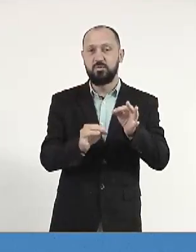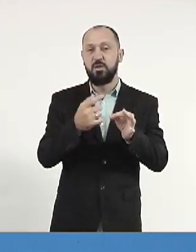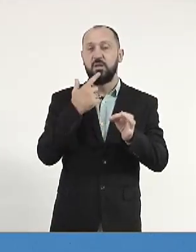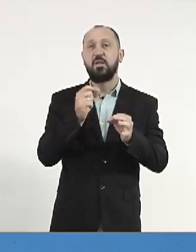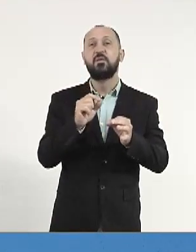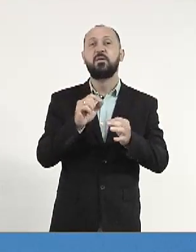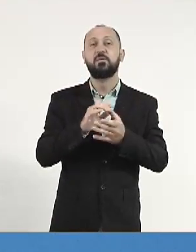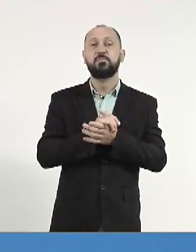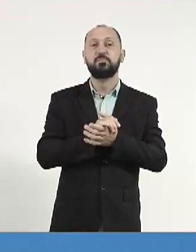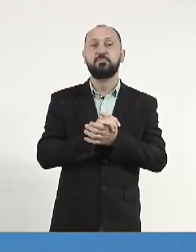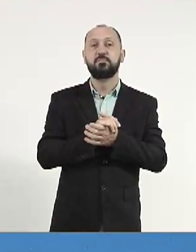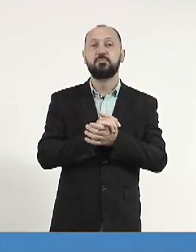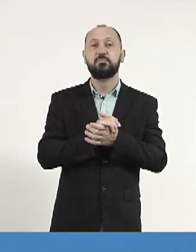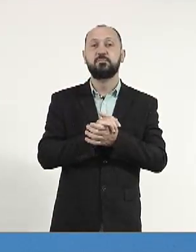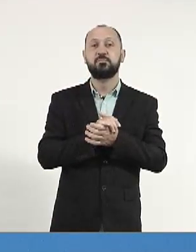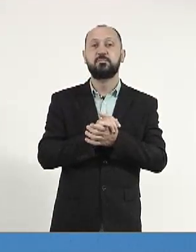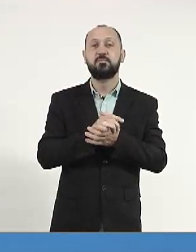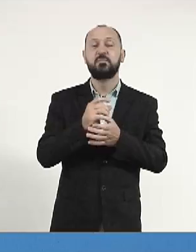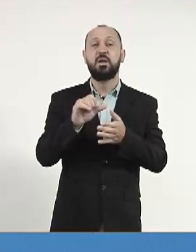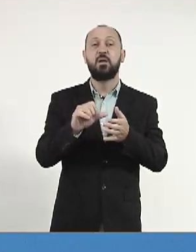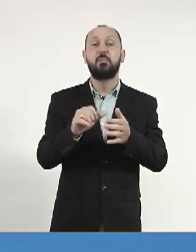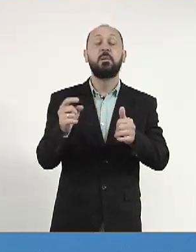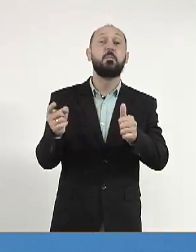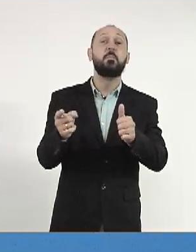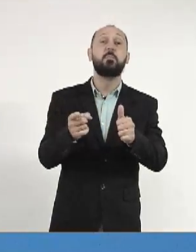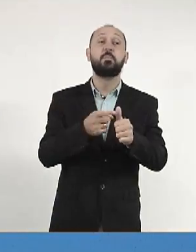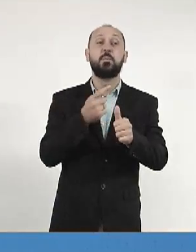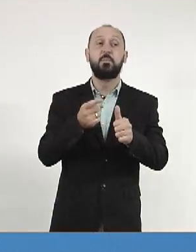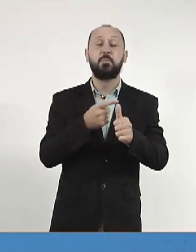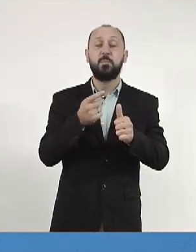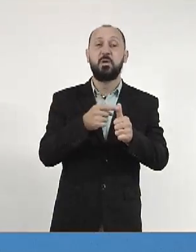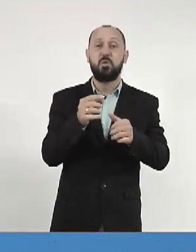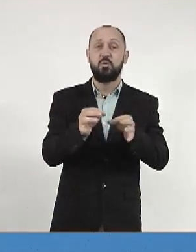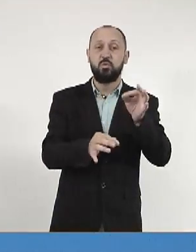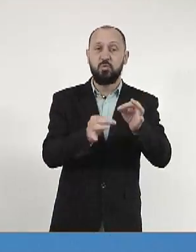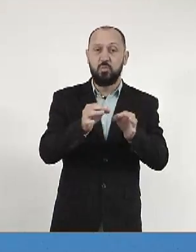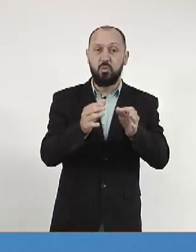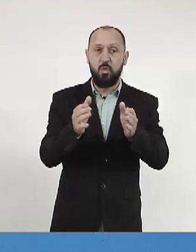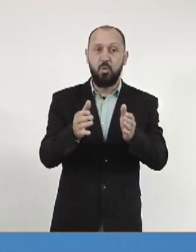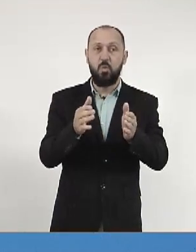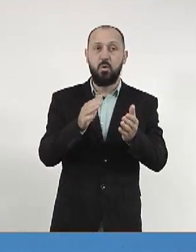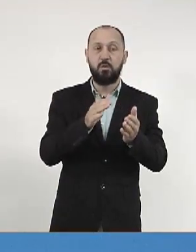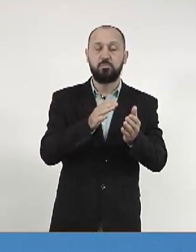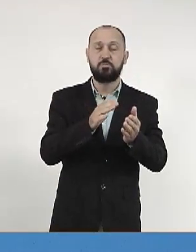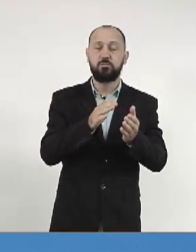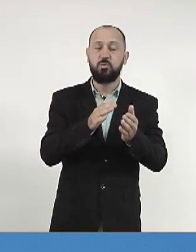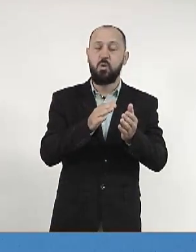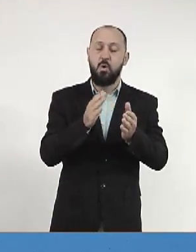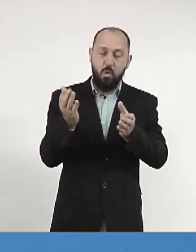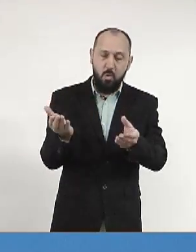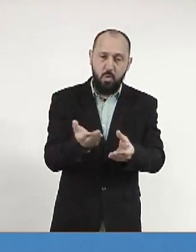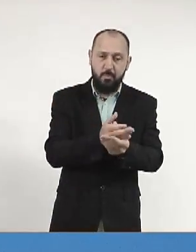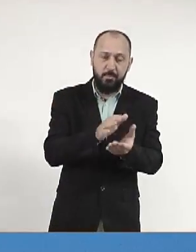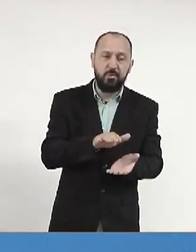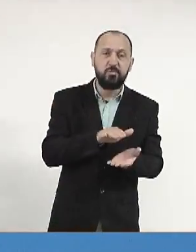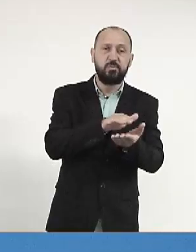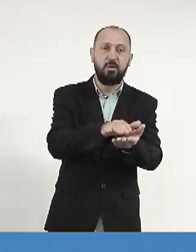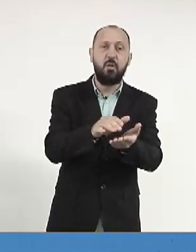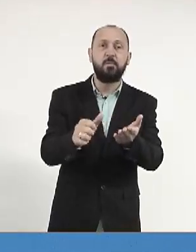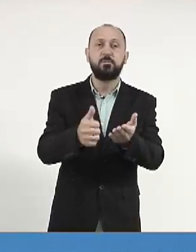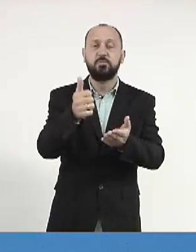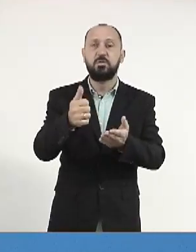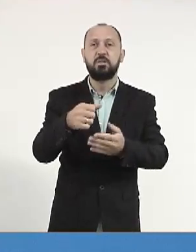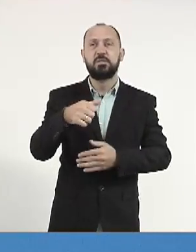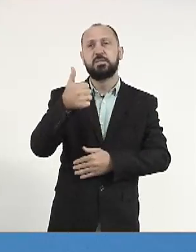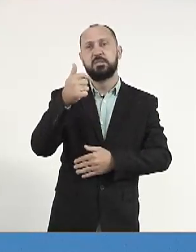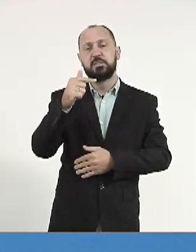dando, sem passar pela primeira instância, o processo legal do direito da pessoa, dando 17